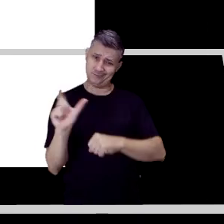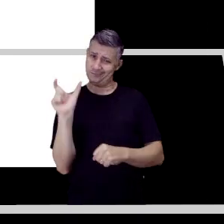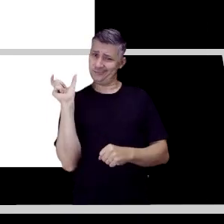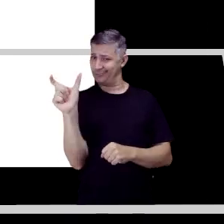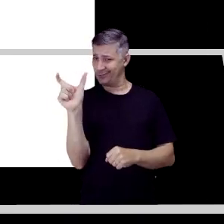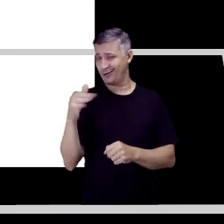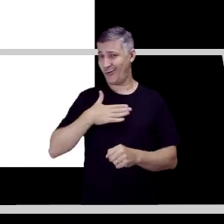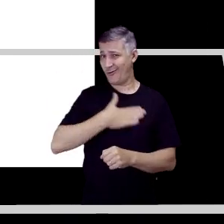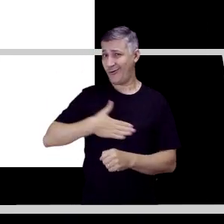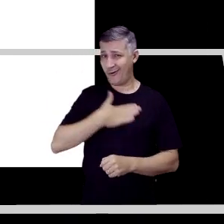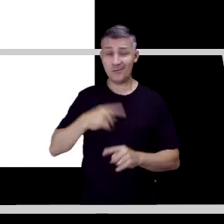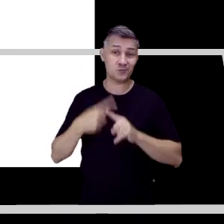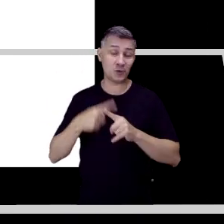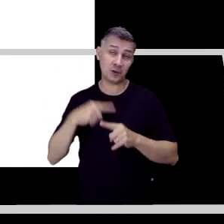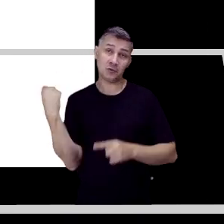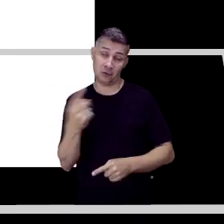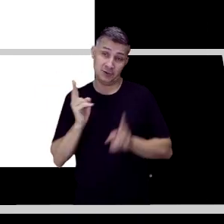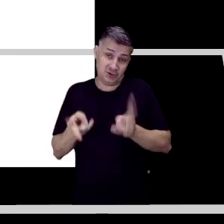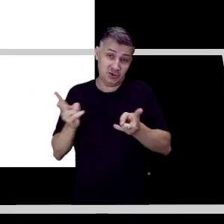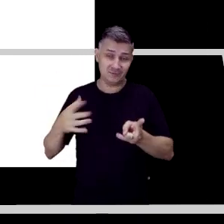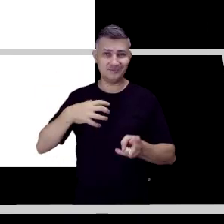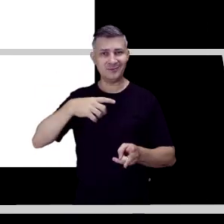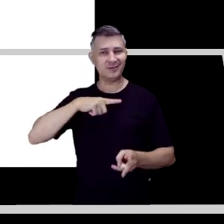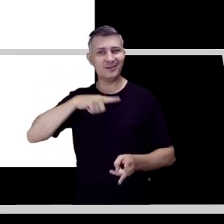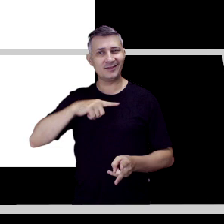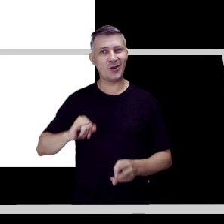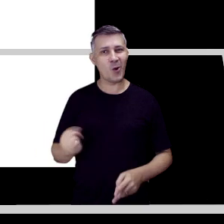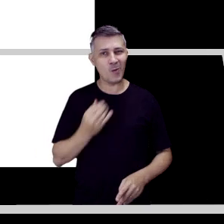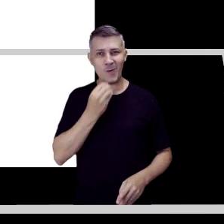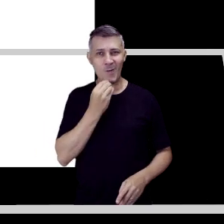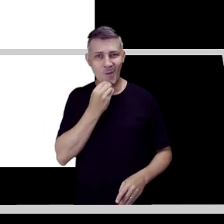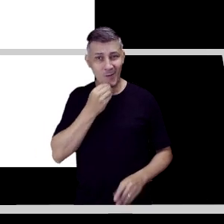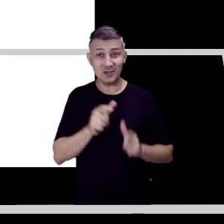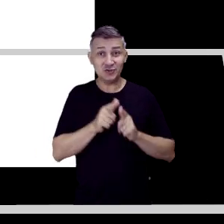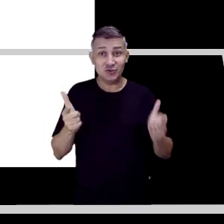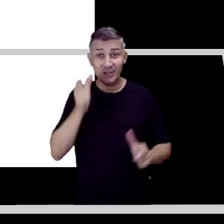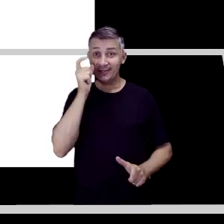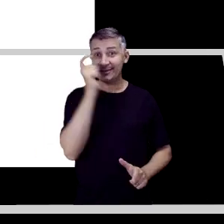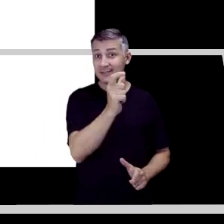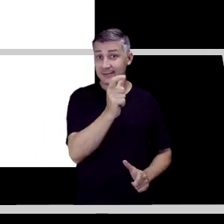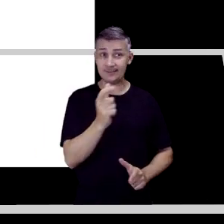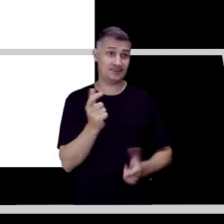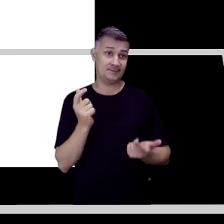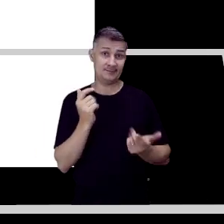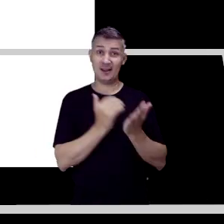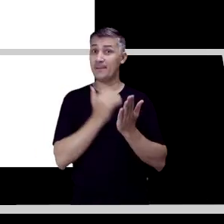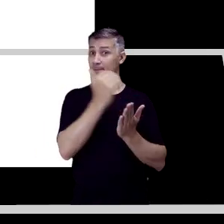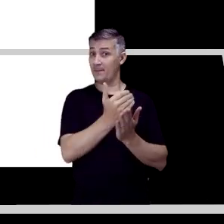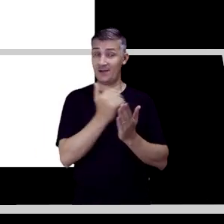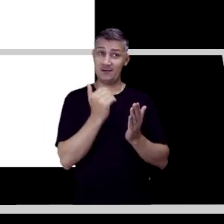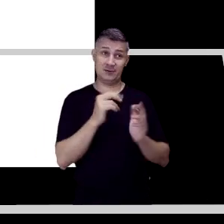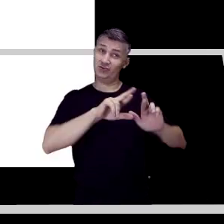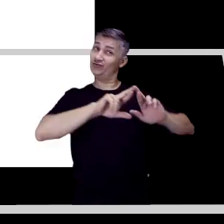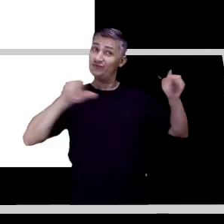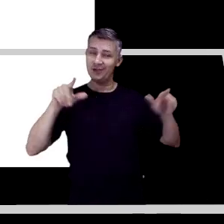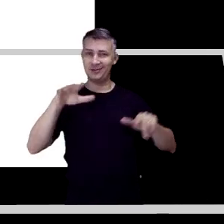nos denominar dessa forma, assim, porque a gente teve a oportunidade, tem a sorte de ter interesses que saem